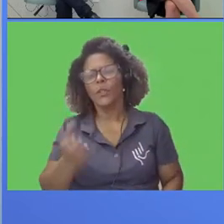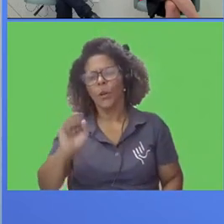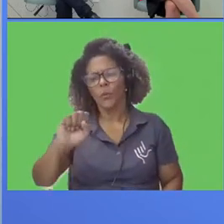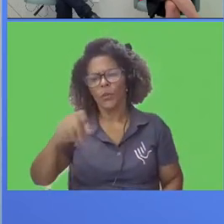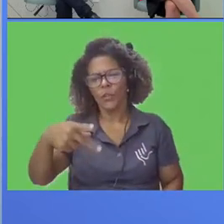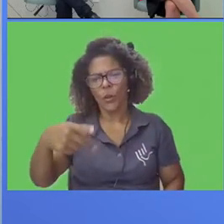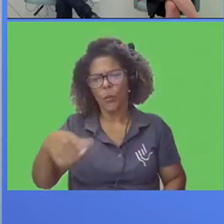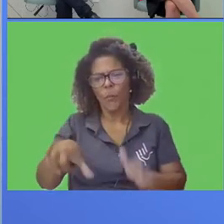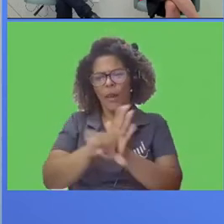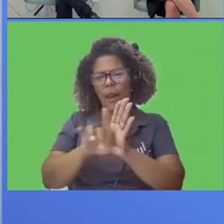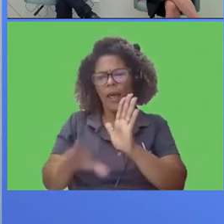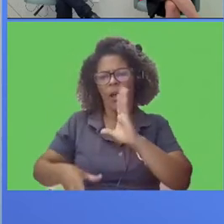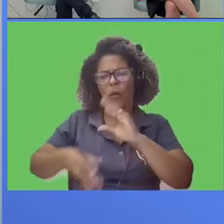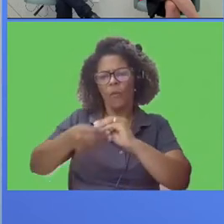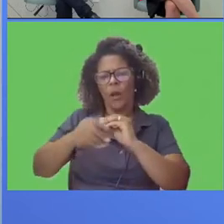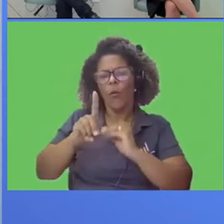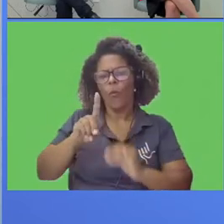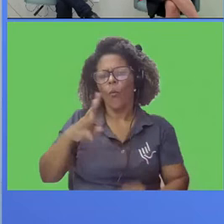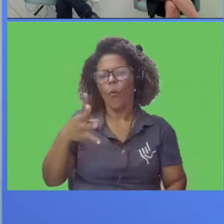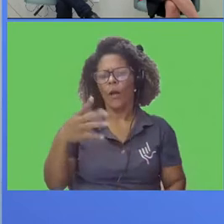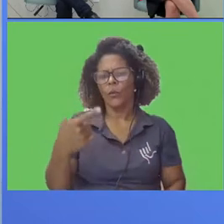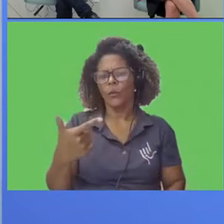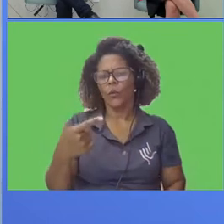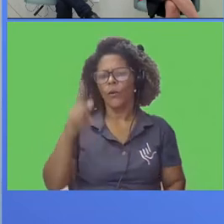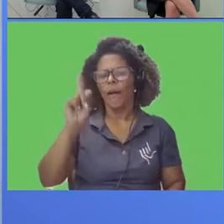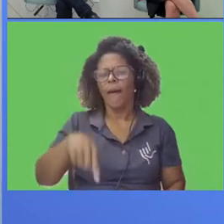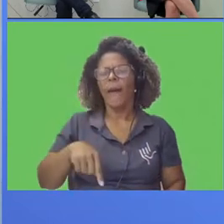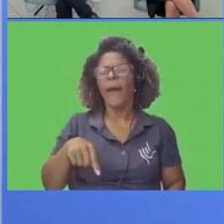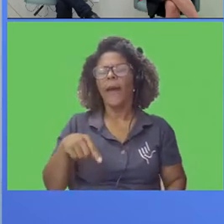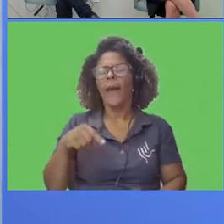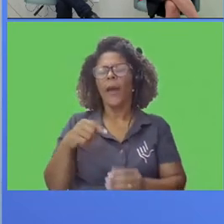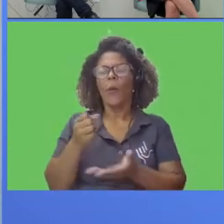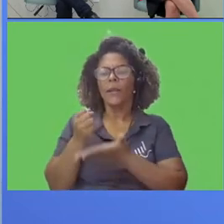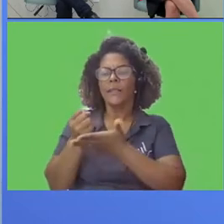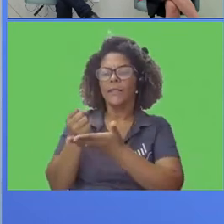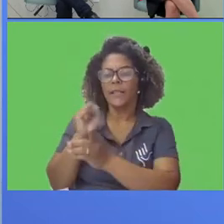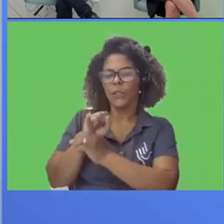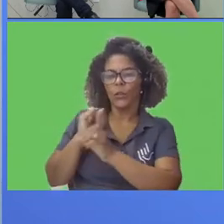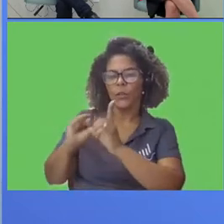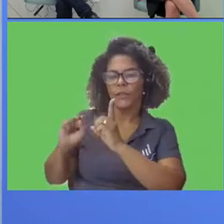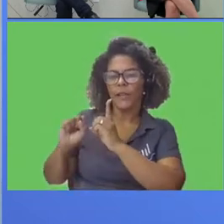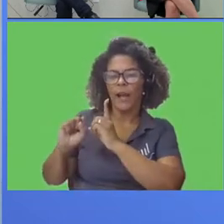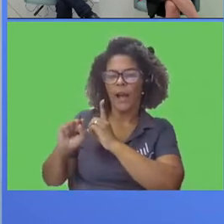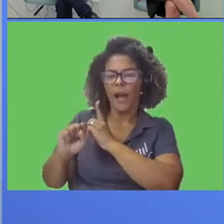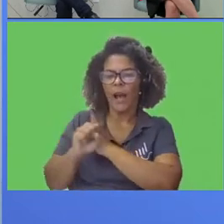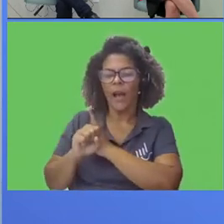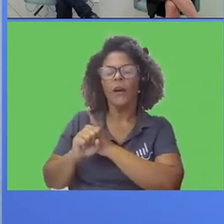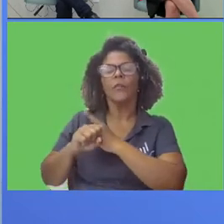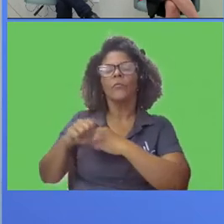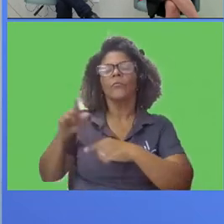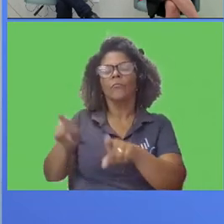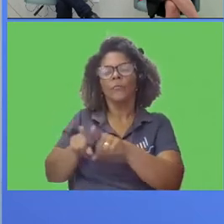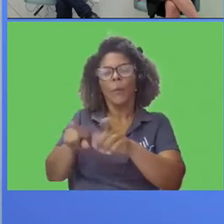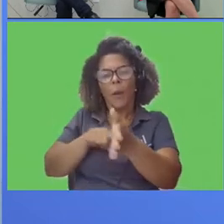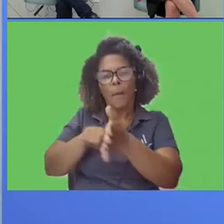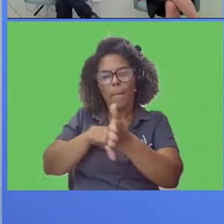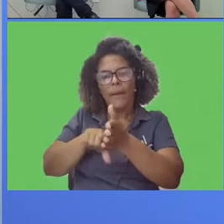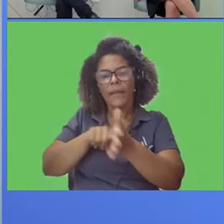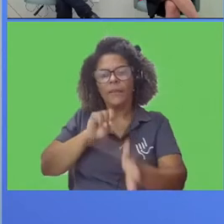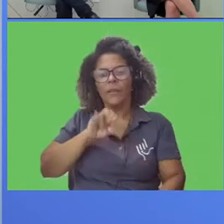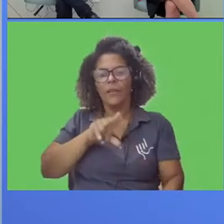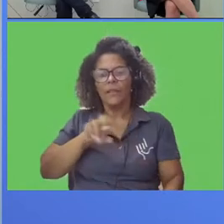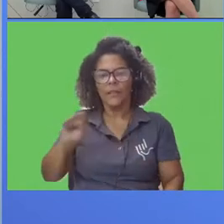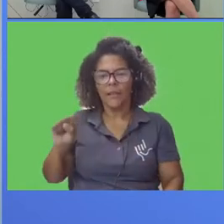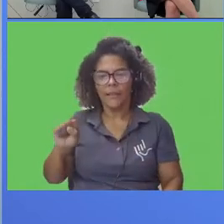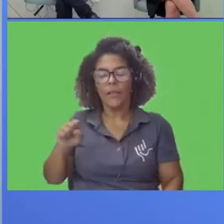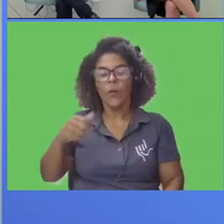Lei Complementar 142, é a avaliação que é feita pelo assistente social e pelo perito do INSS. A queixa mais comum que